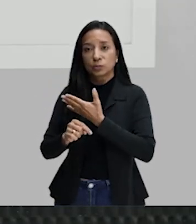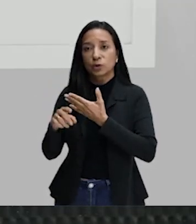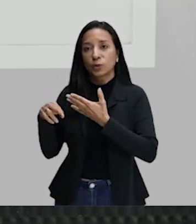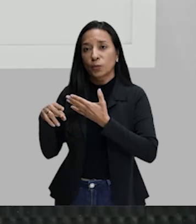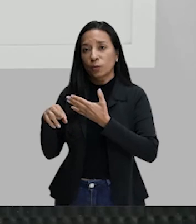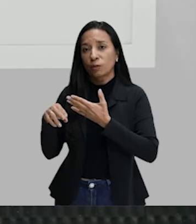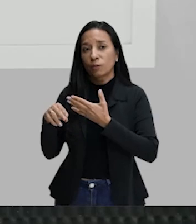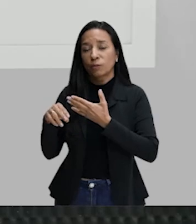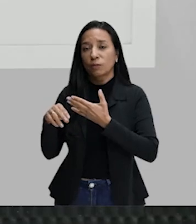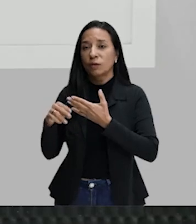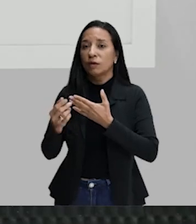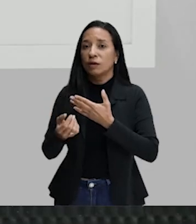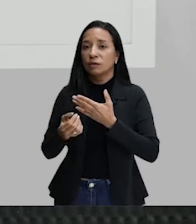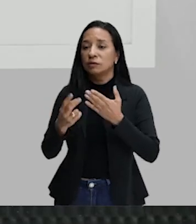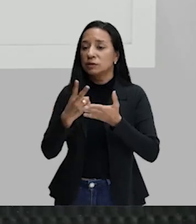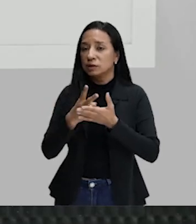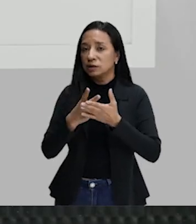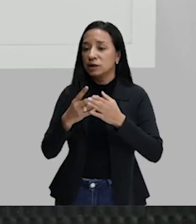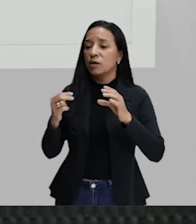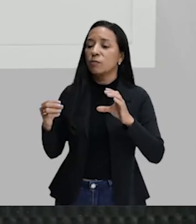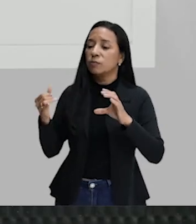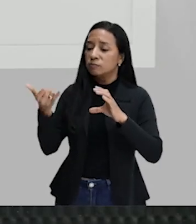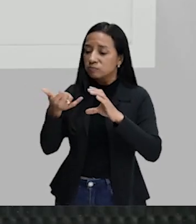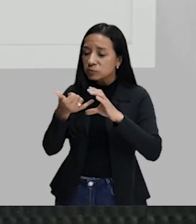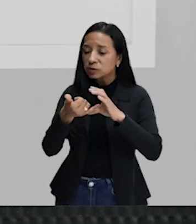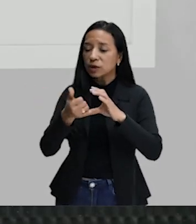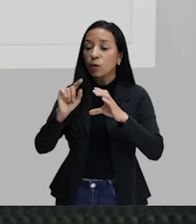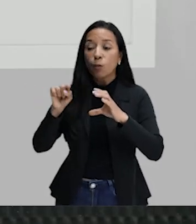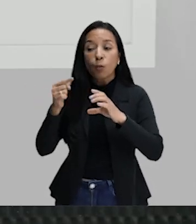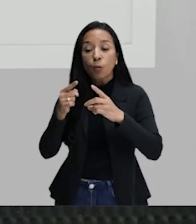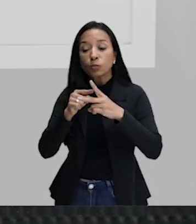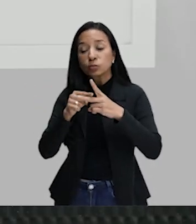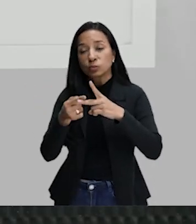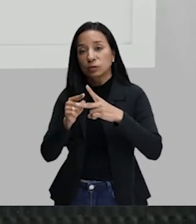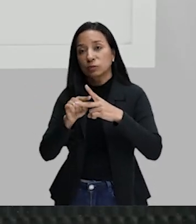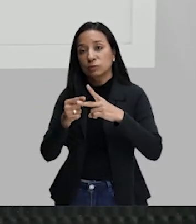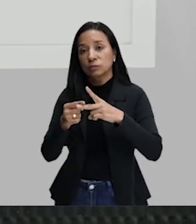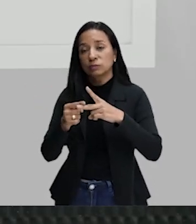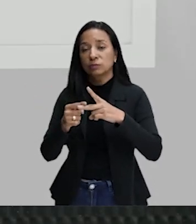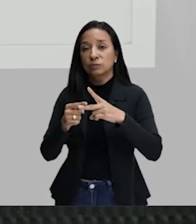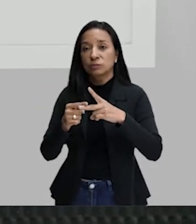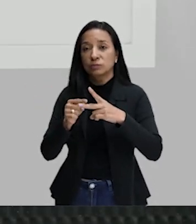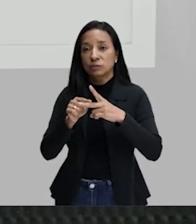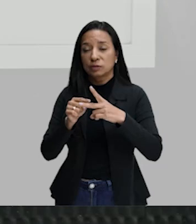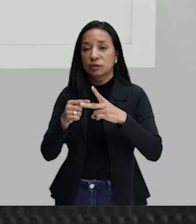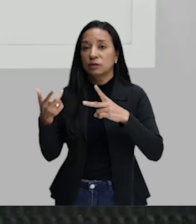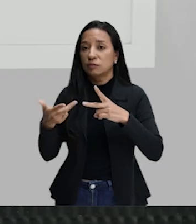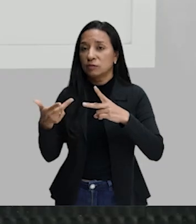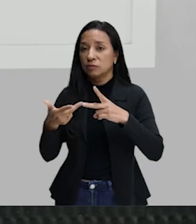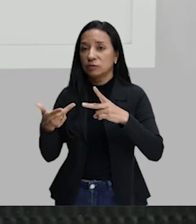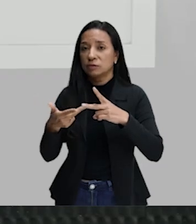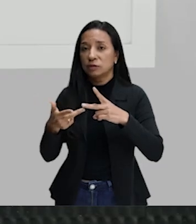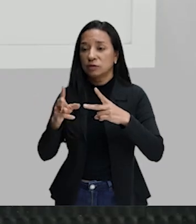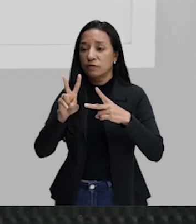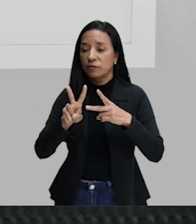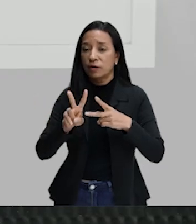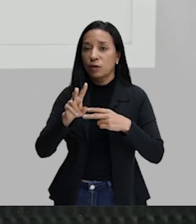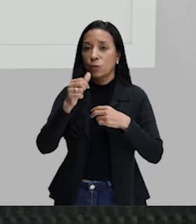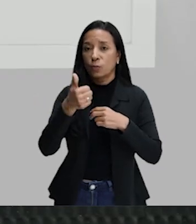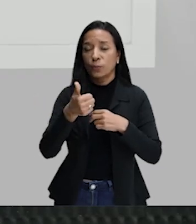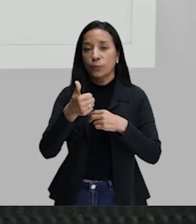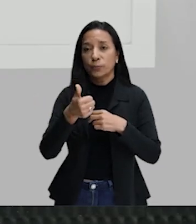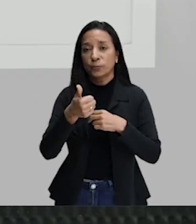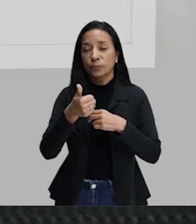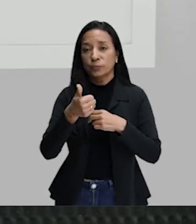entrar formando um outro ângulo. Então aqui vai ser a velocidade que eu vou chamar de V1,